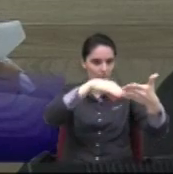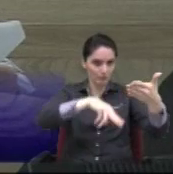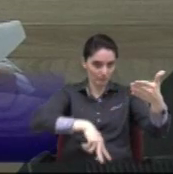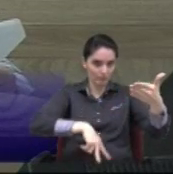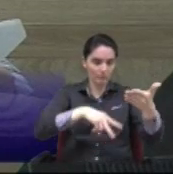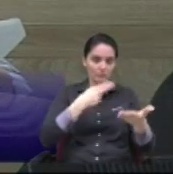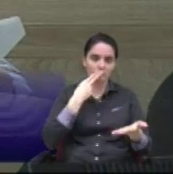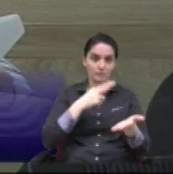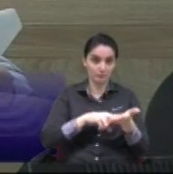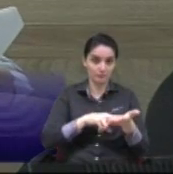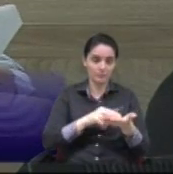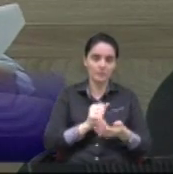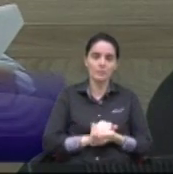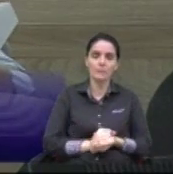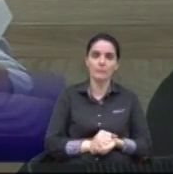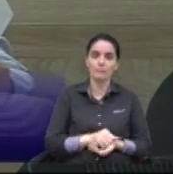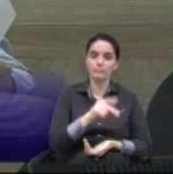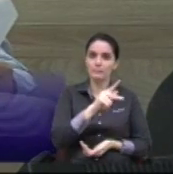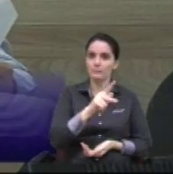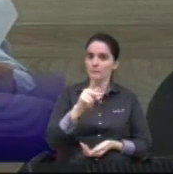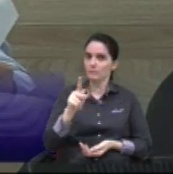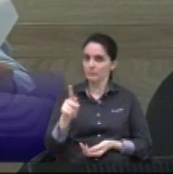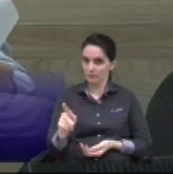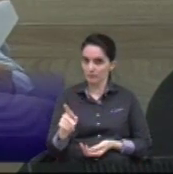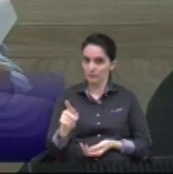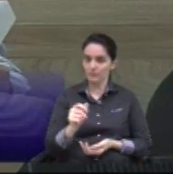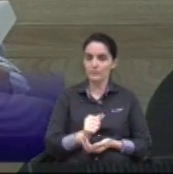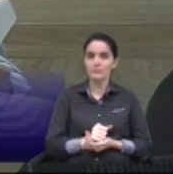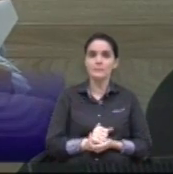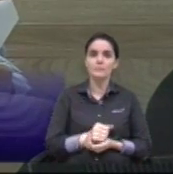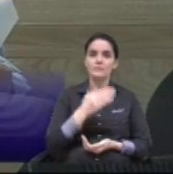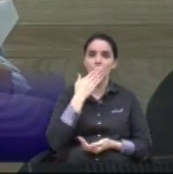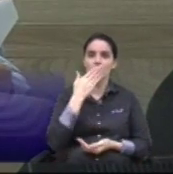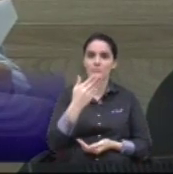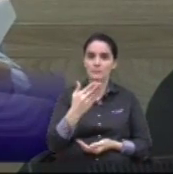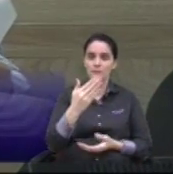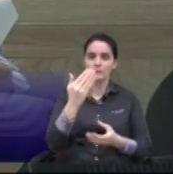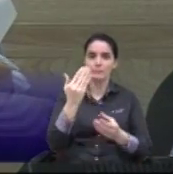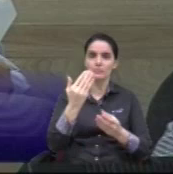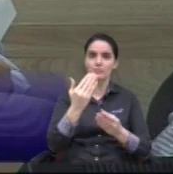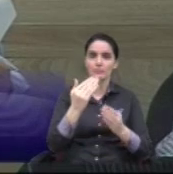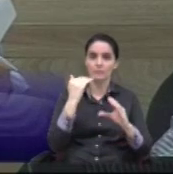senhor presidente, fazemos referência ao ofício circular número